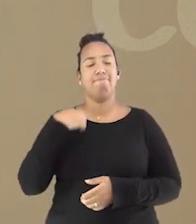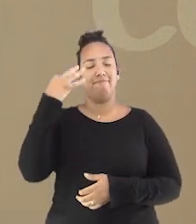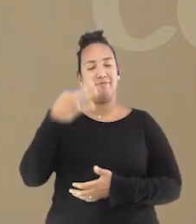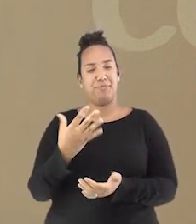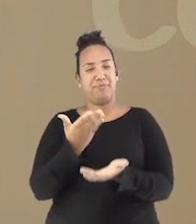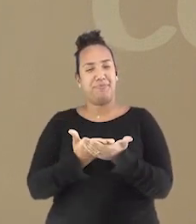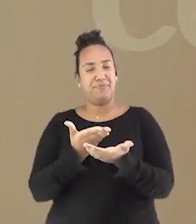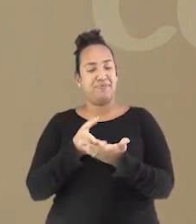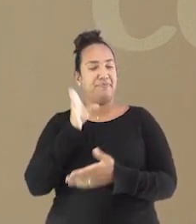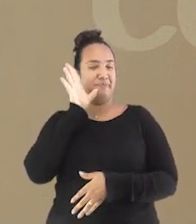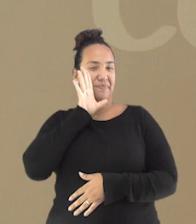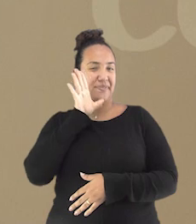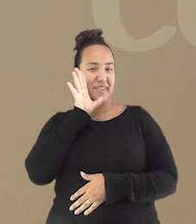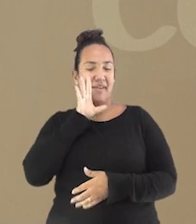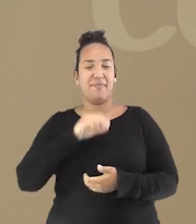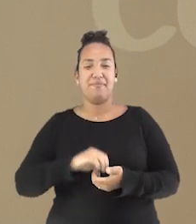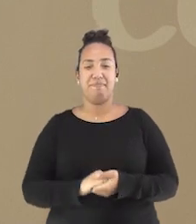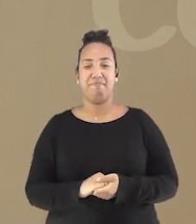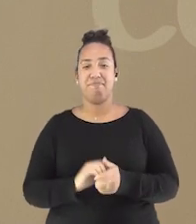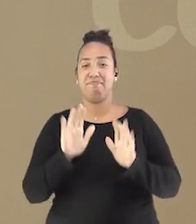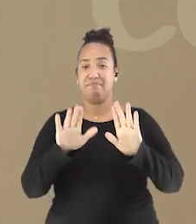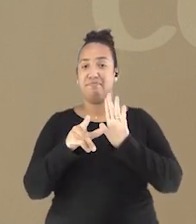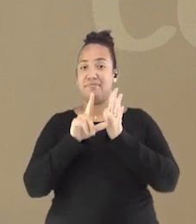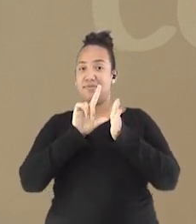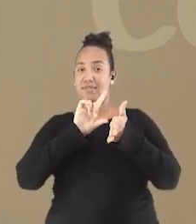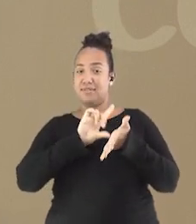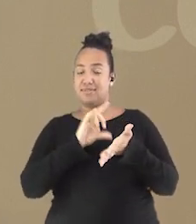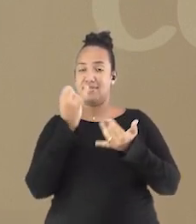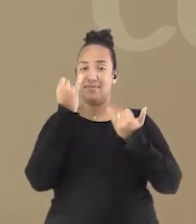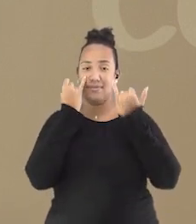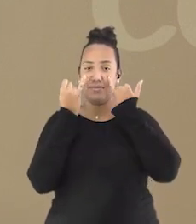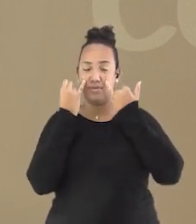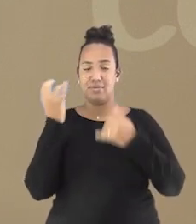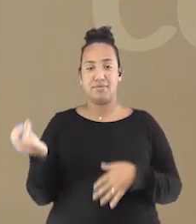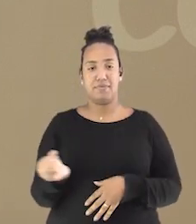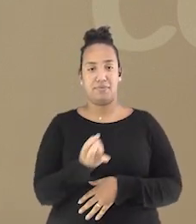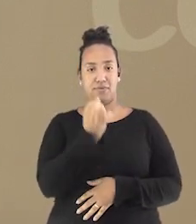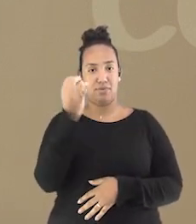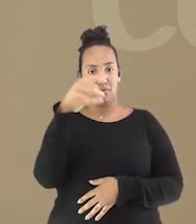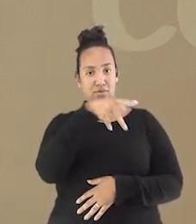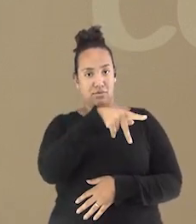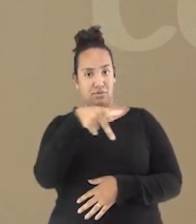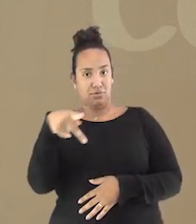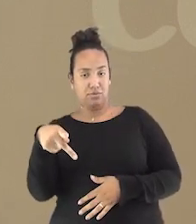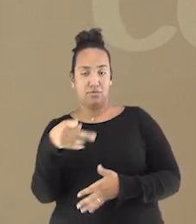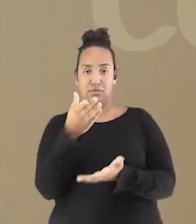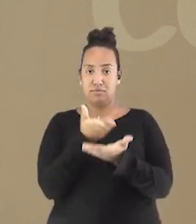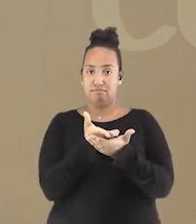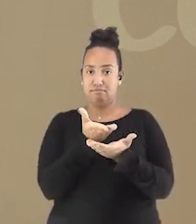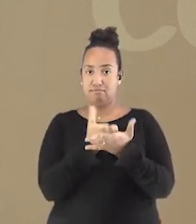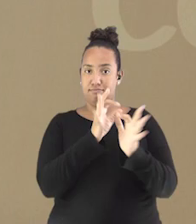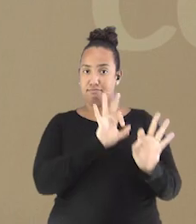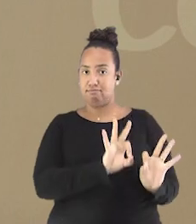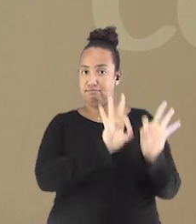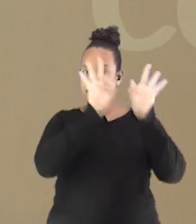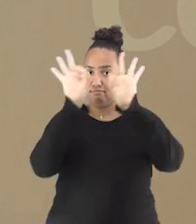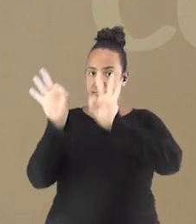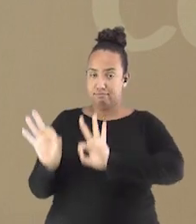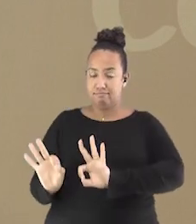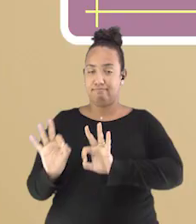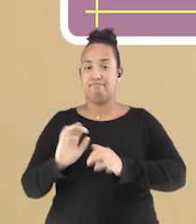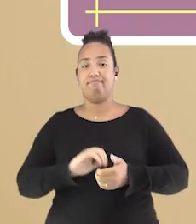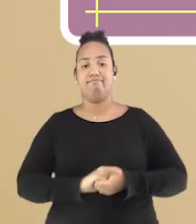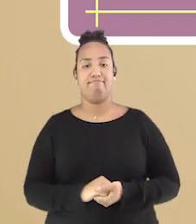divertida. Antes de começar, vou passar algumas informações aos professores e às professoras que estiverem nos